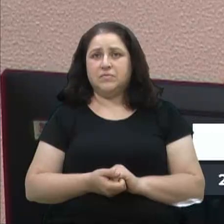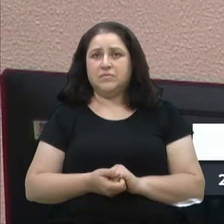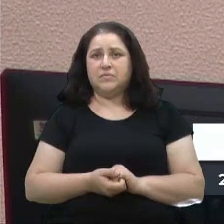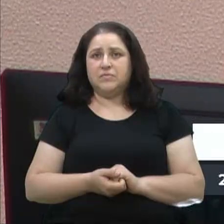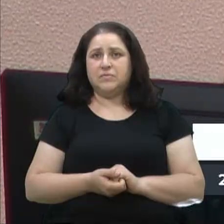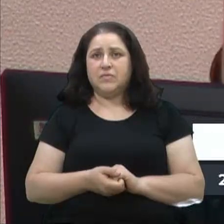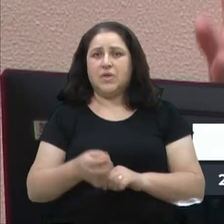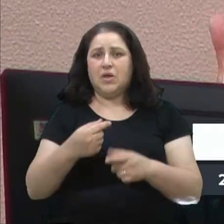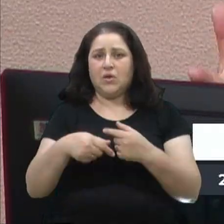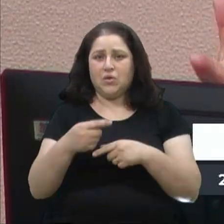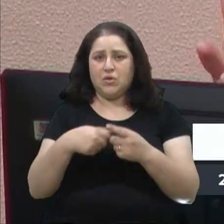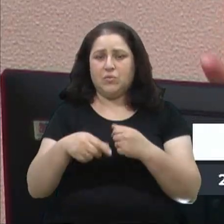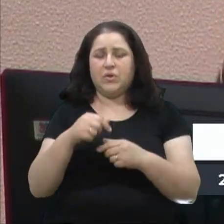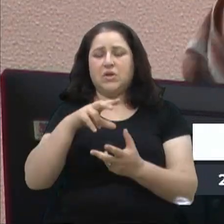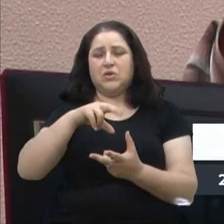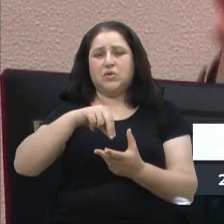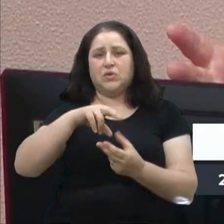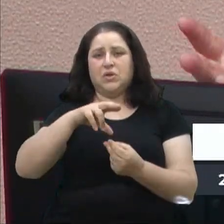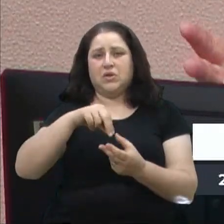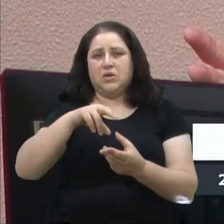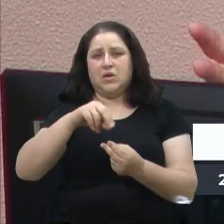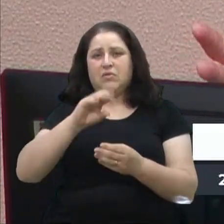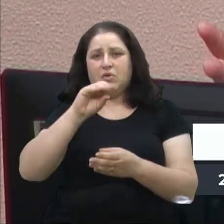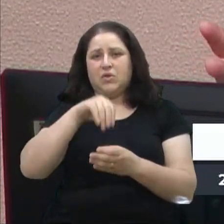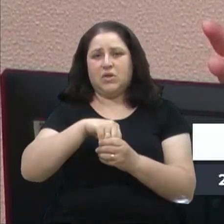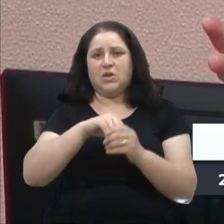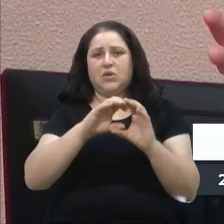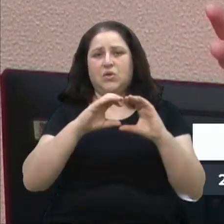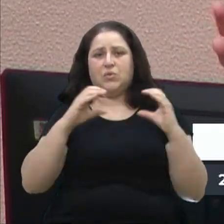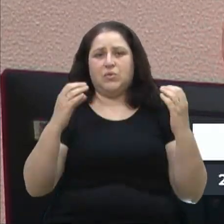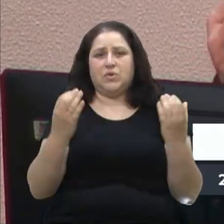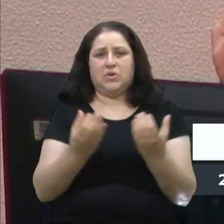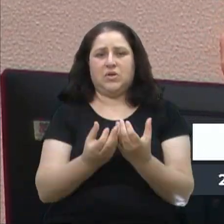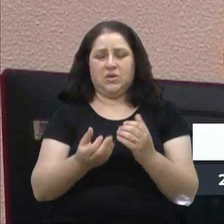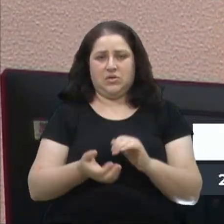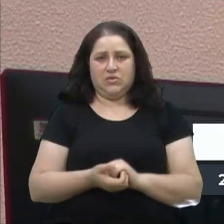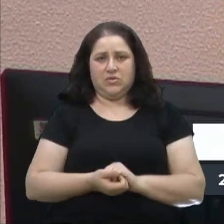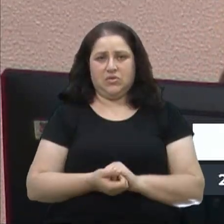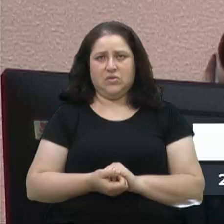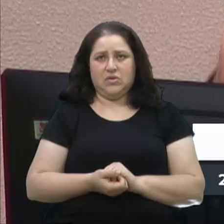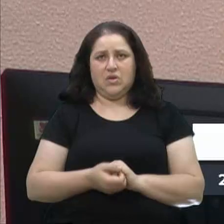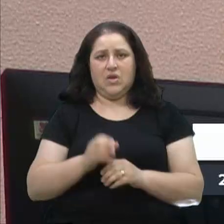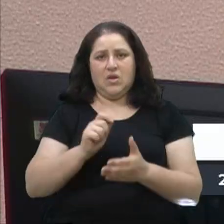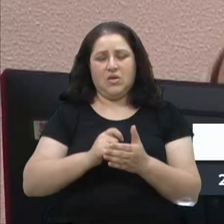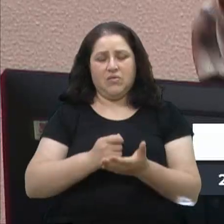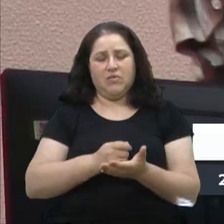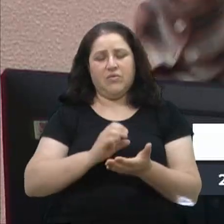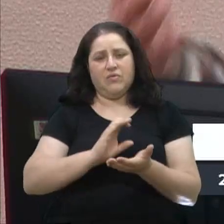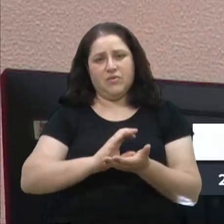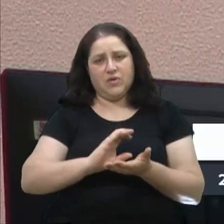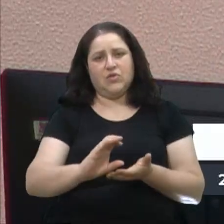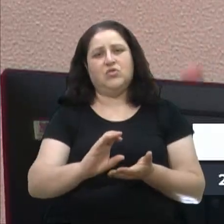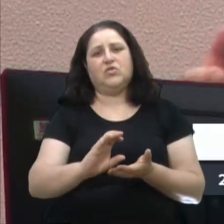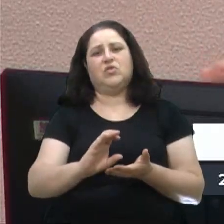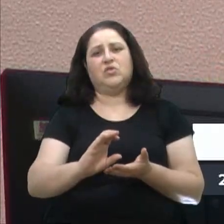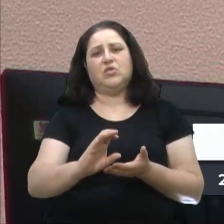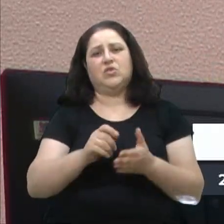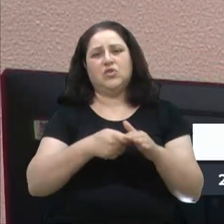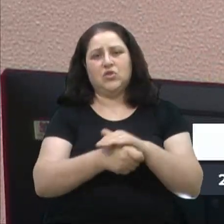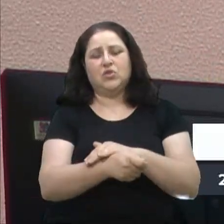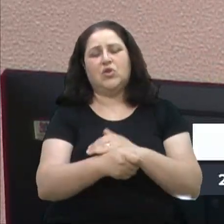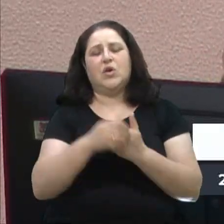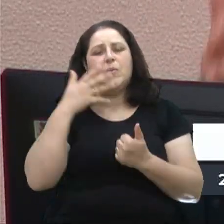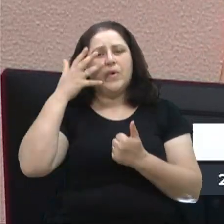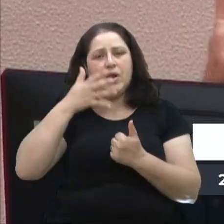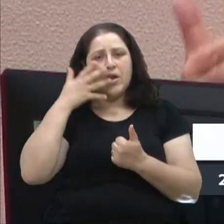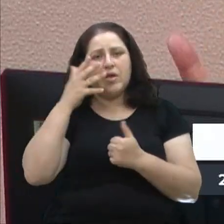uma economia sustentável nessas comunidades, né, investindo em palestras, educação ambiental